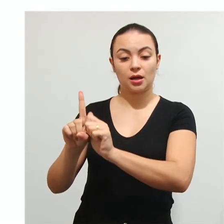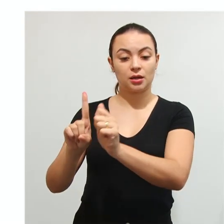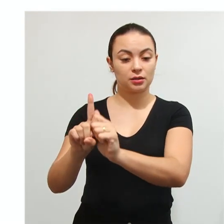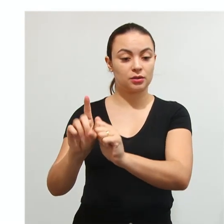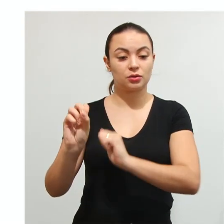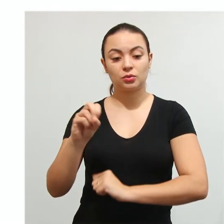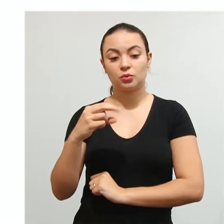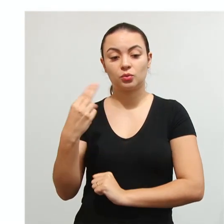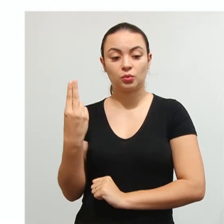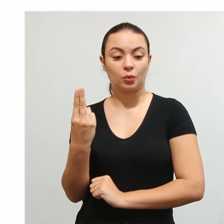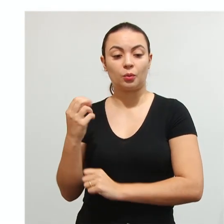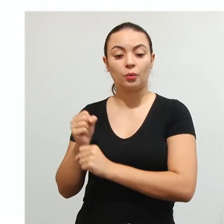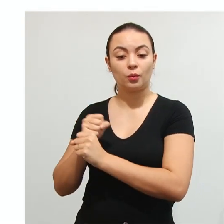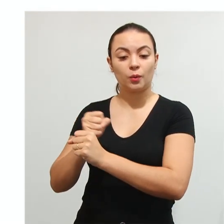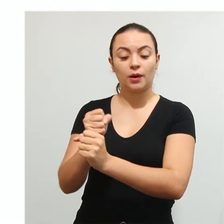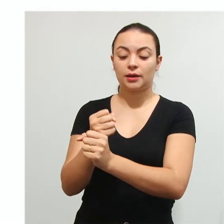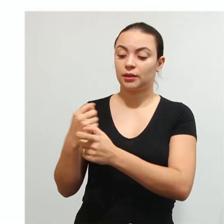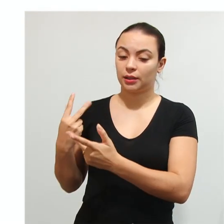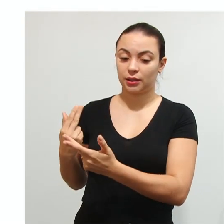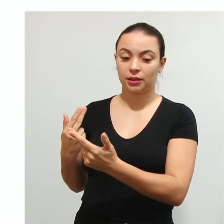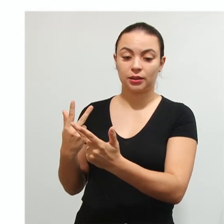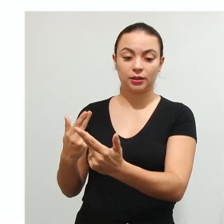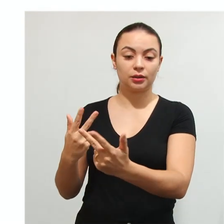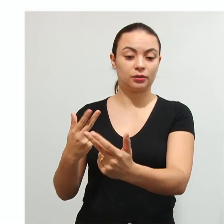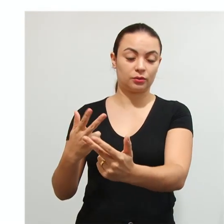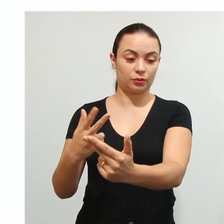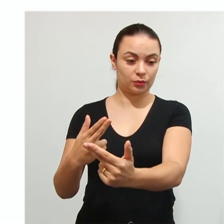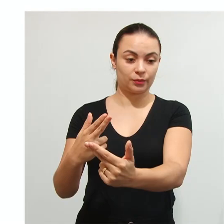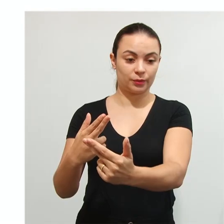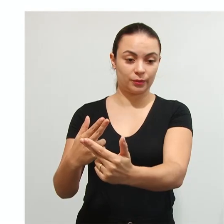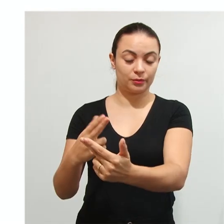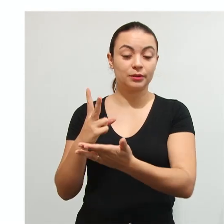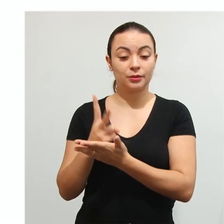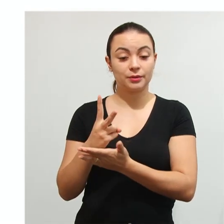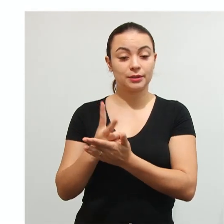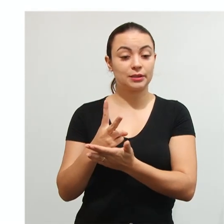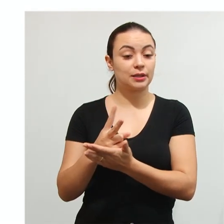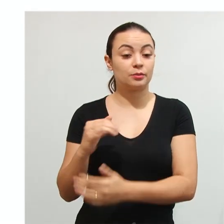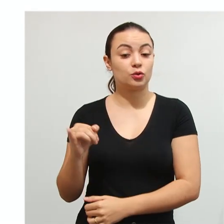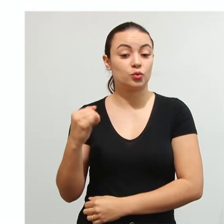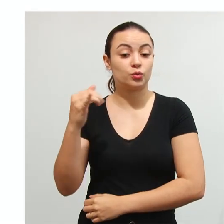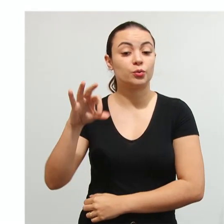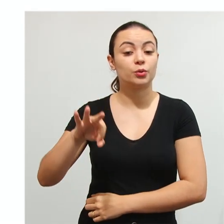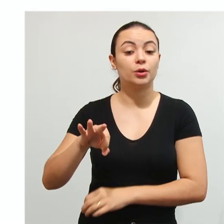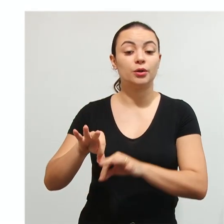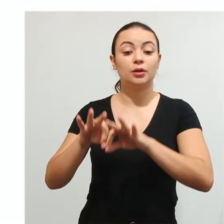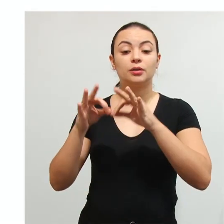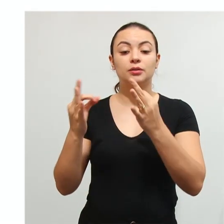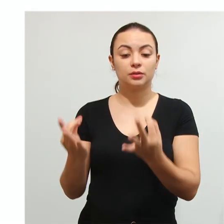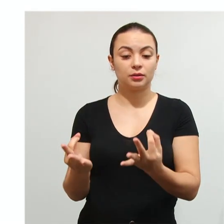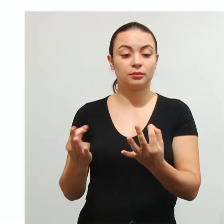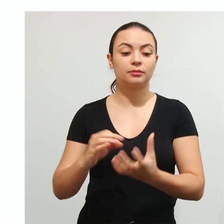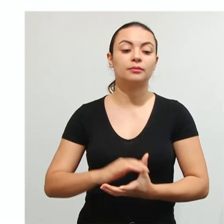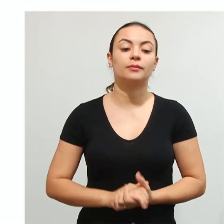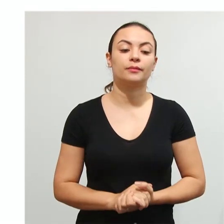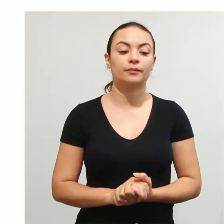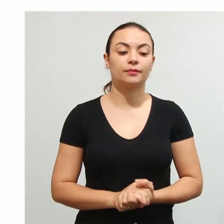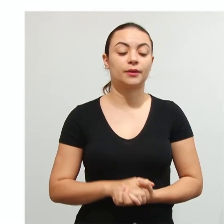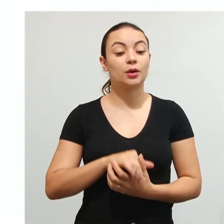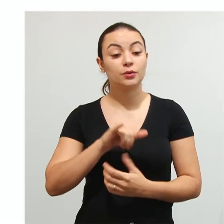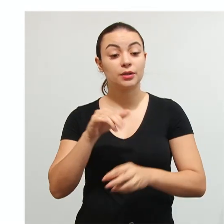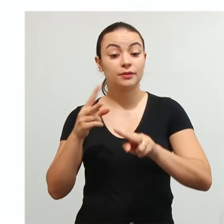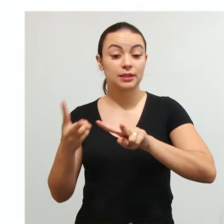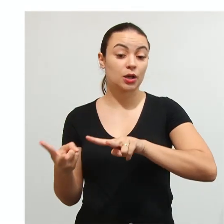capitalização segue essa ideia de proporção juro simples Então na hora de converter taxas de juros dentro da capitalização